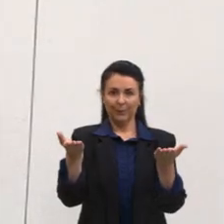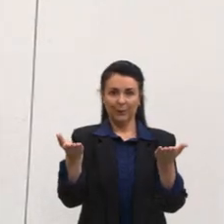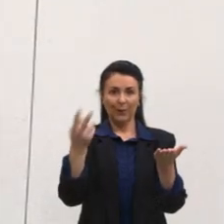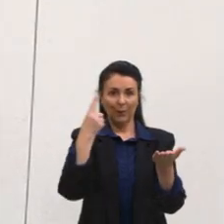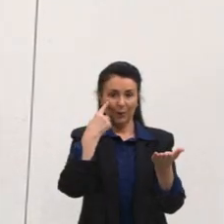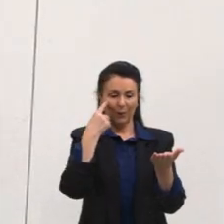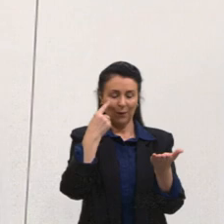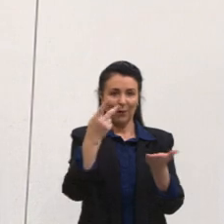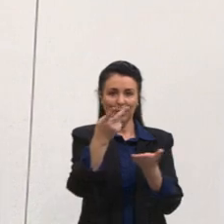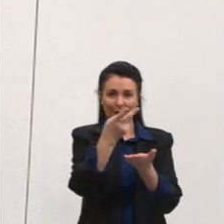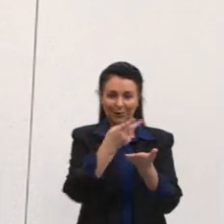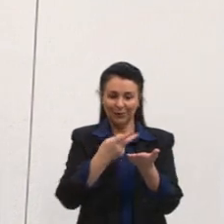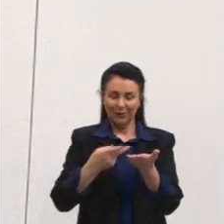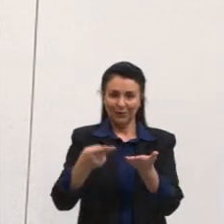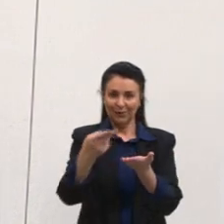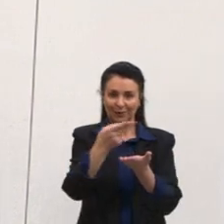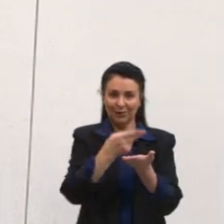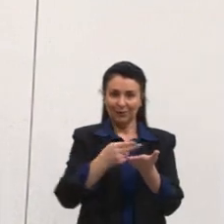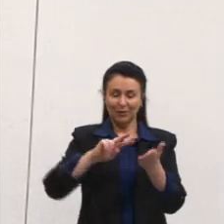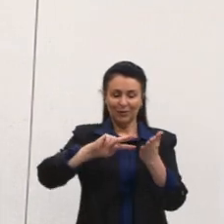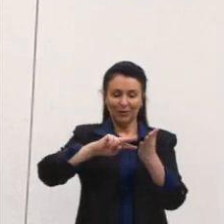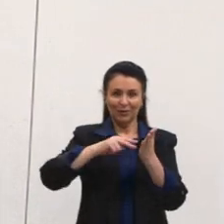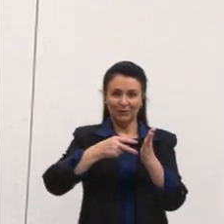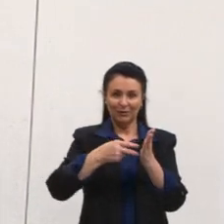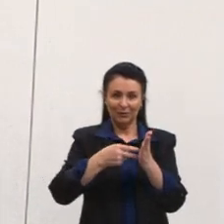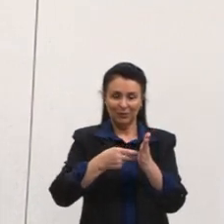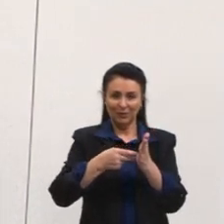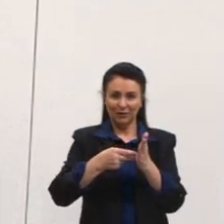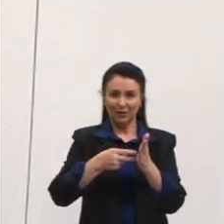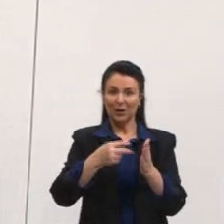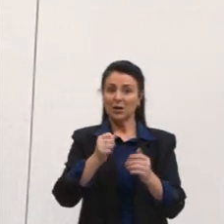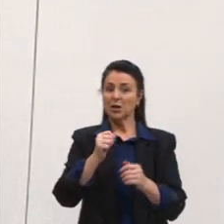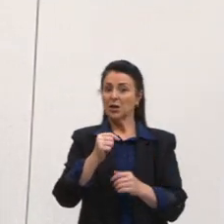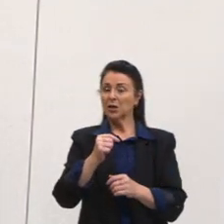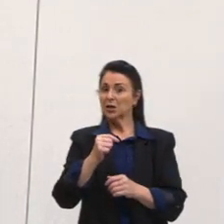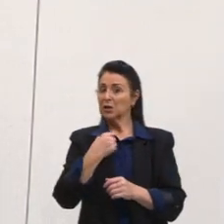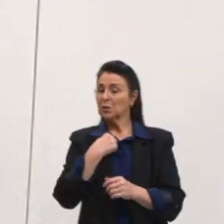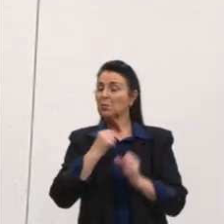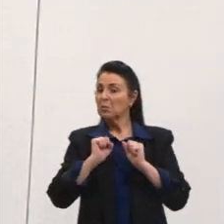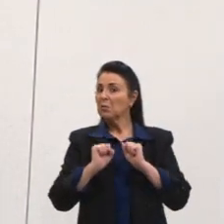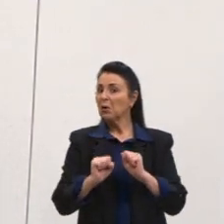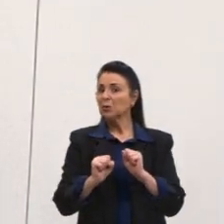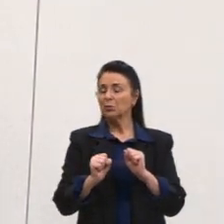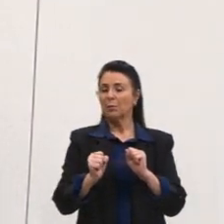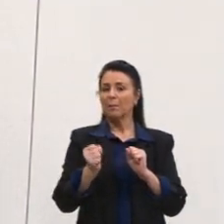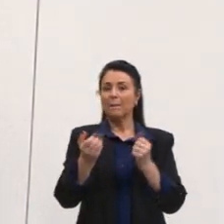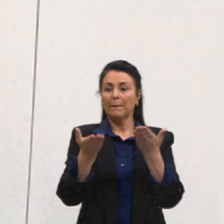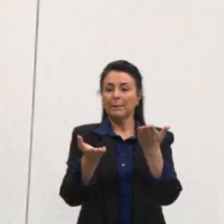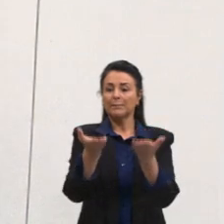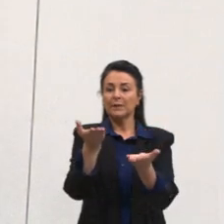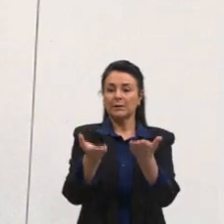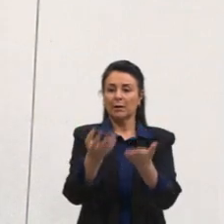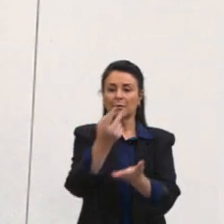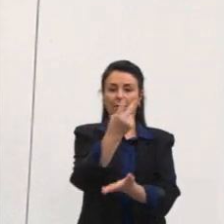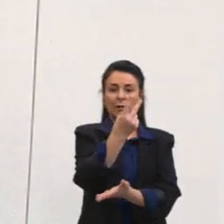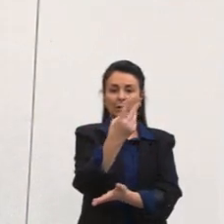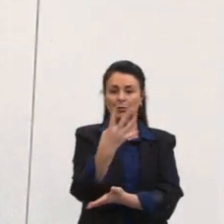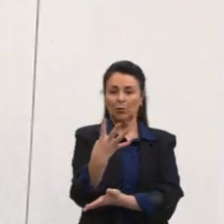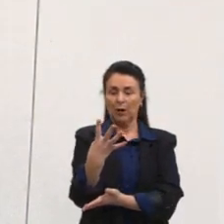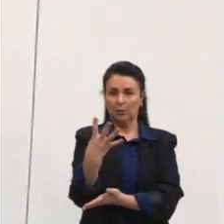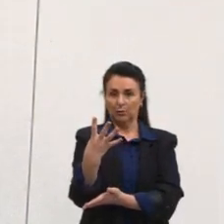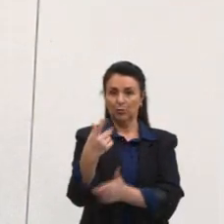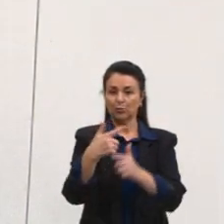a balança tem dois pratos significa então que eu posso pesar esses 24